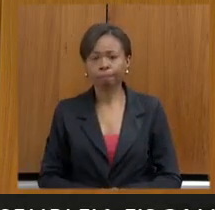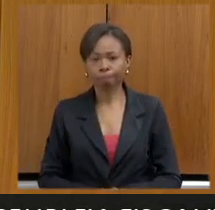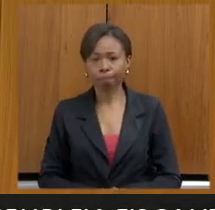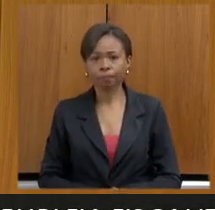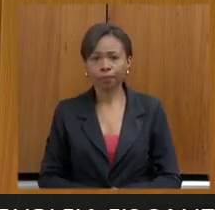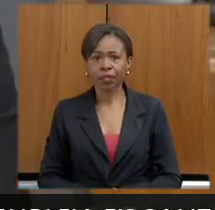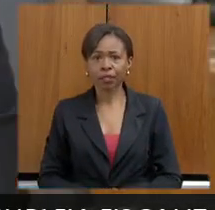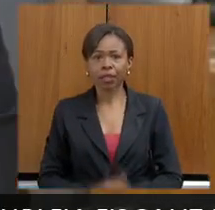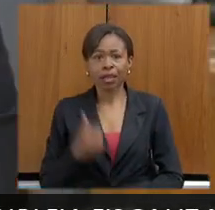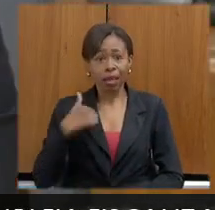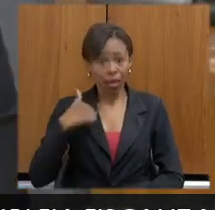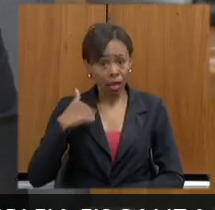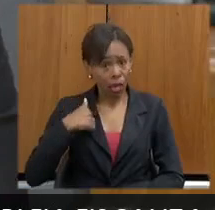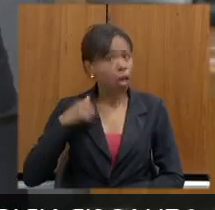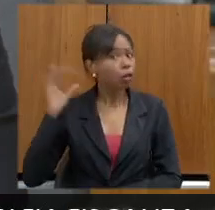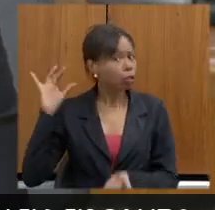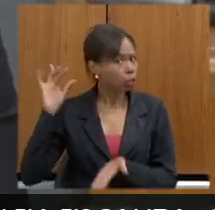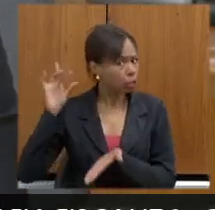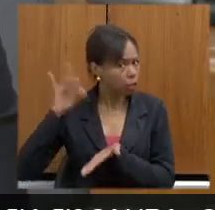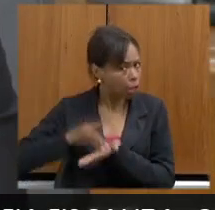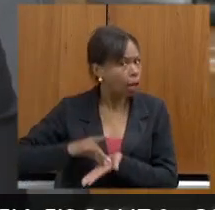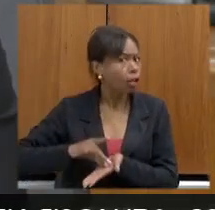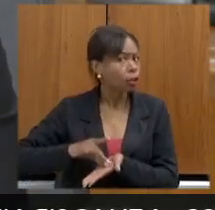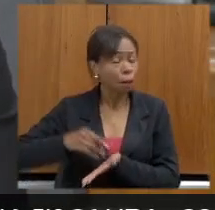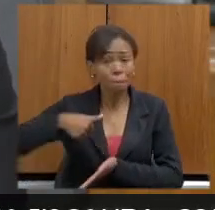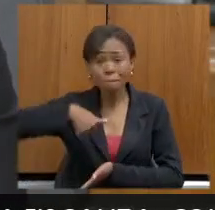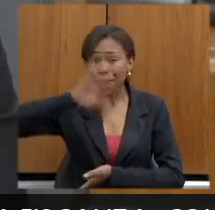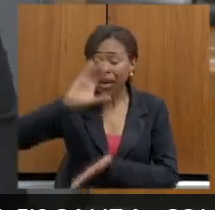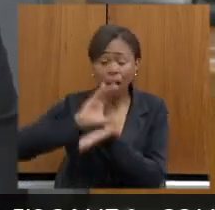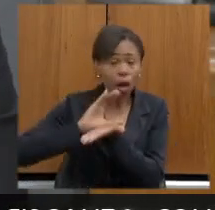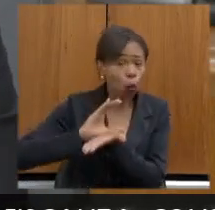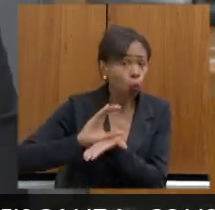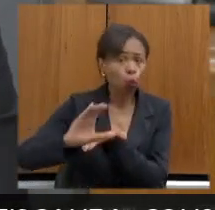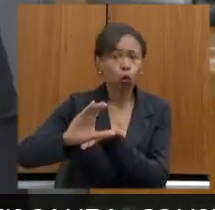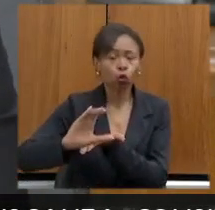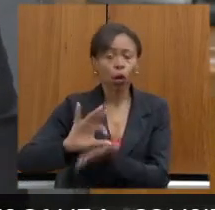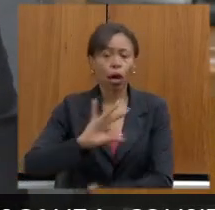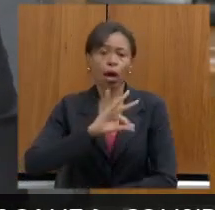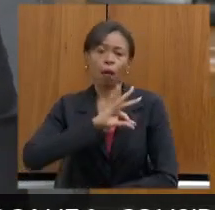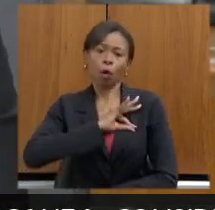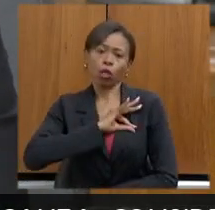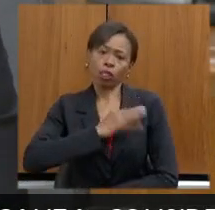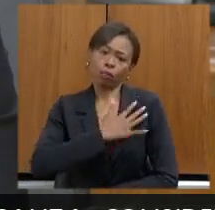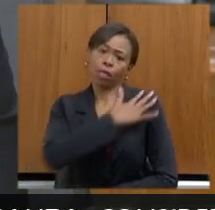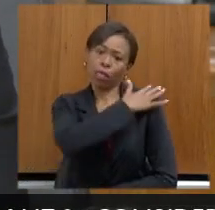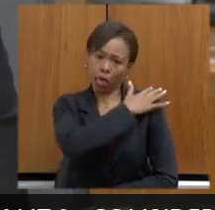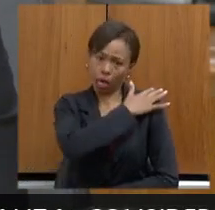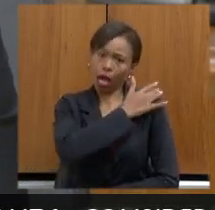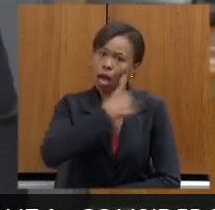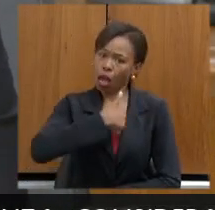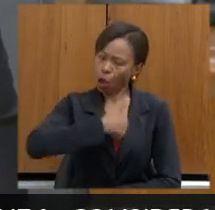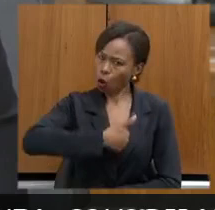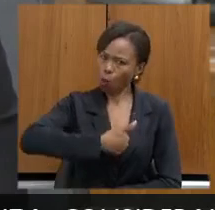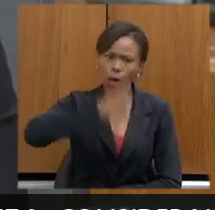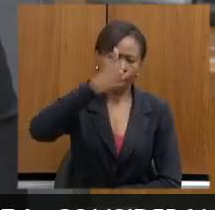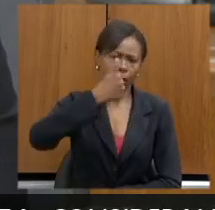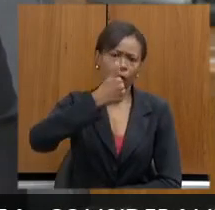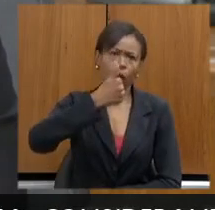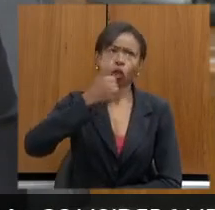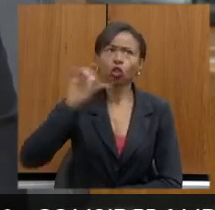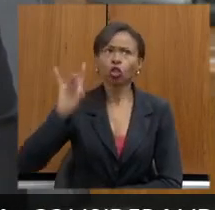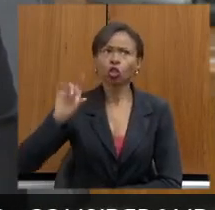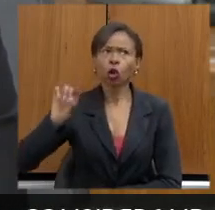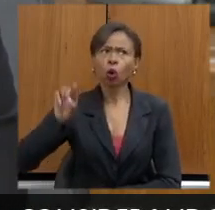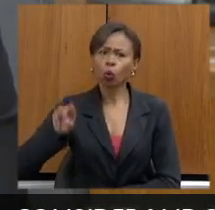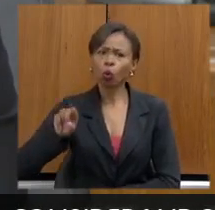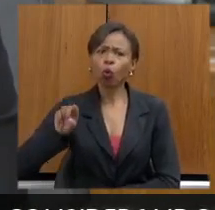realmente eu fui Deputado que mais enviou o recurso a polícia militar é sempre superada apenas pelo deputado federal Subtenente Gonzaga